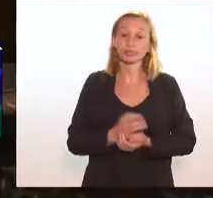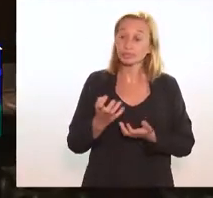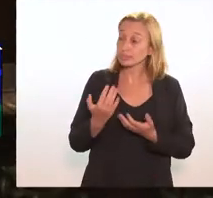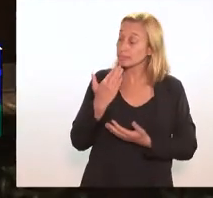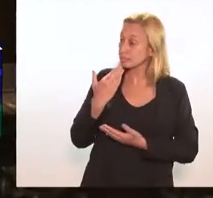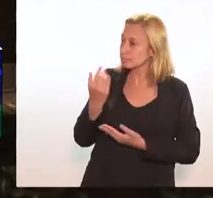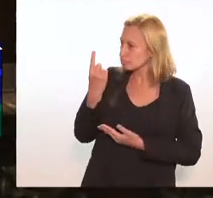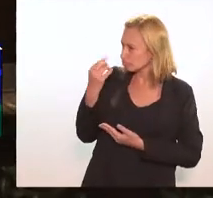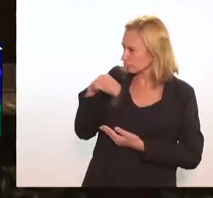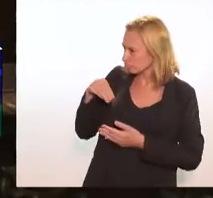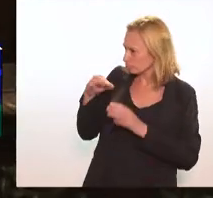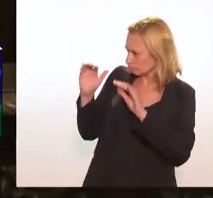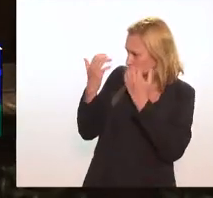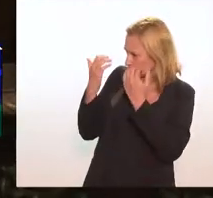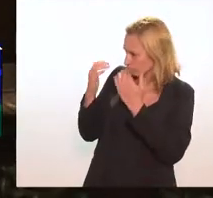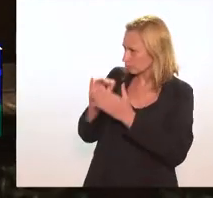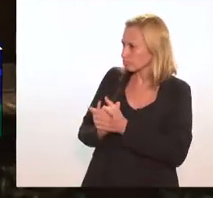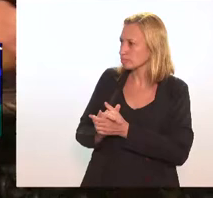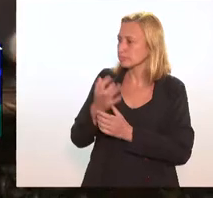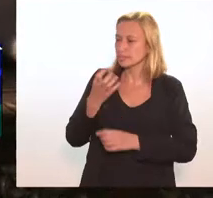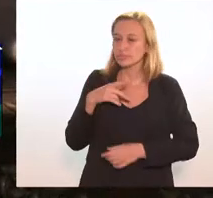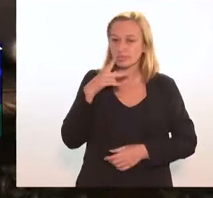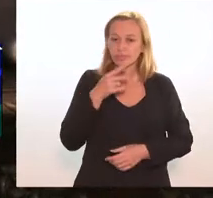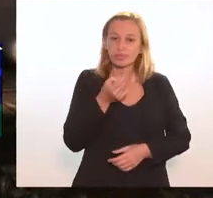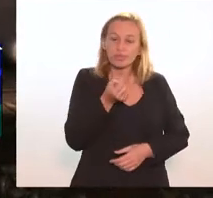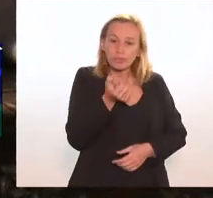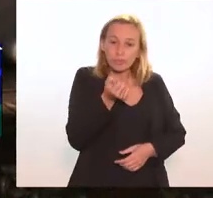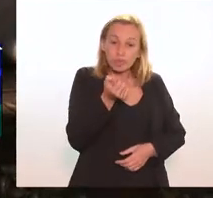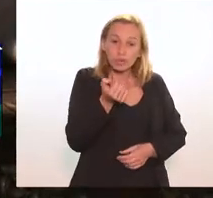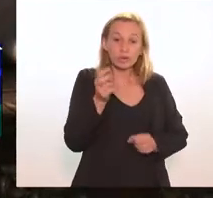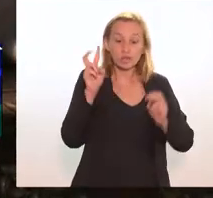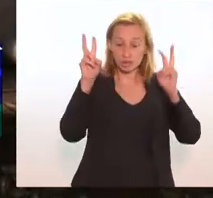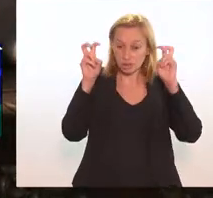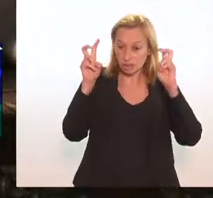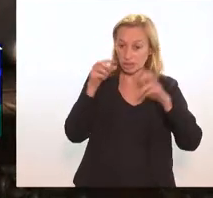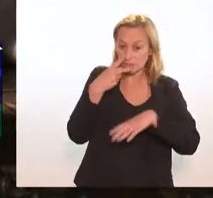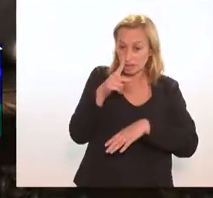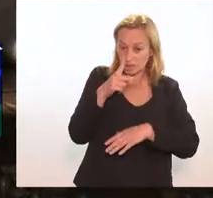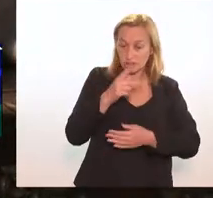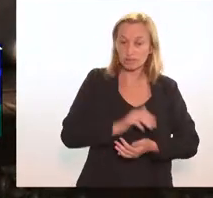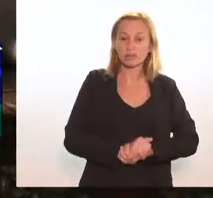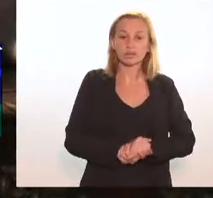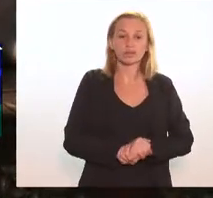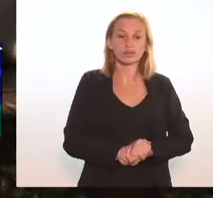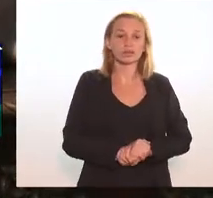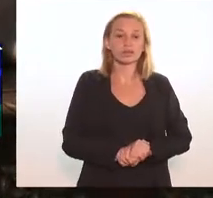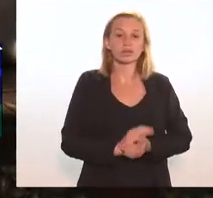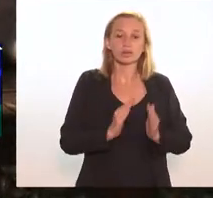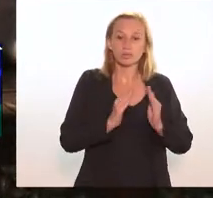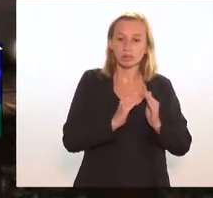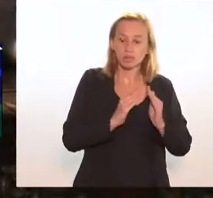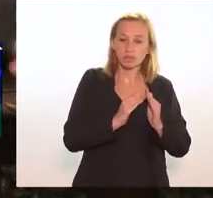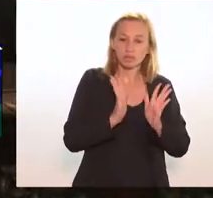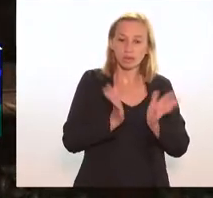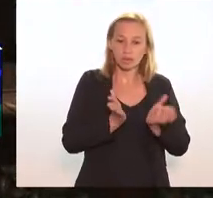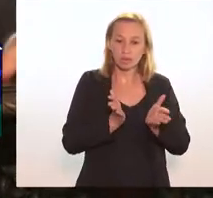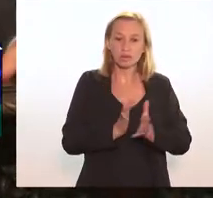pedir um minutinho de atenção, que eu gostaria de comentar um pouco esse tema trazido por Vossa Excelência como oradora.